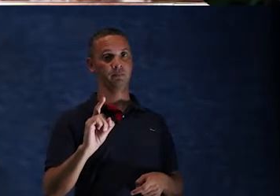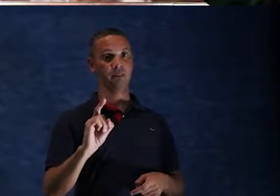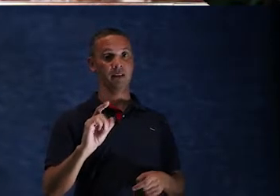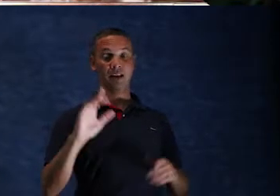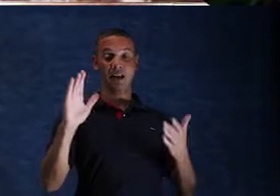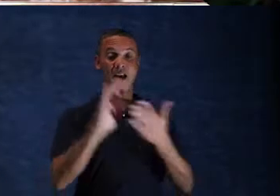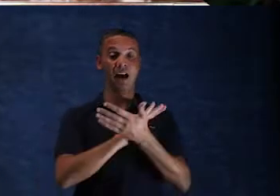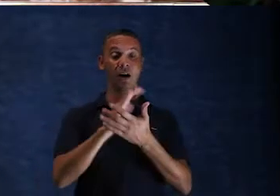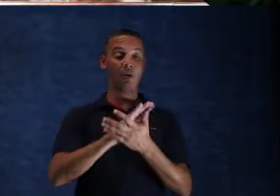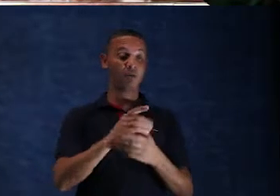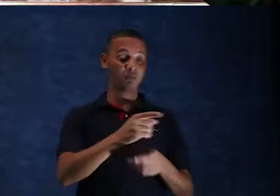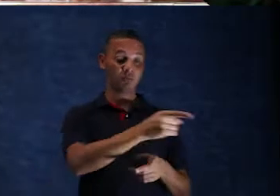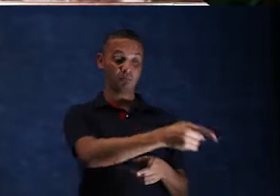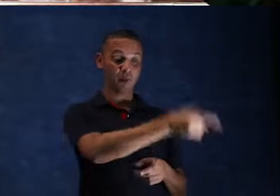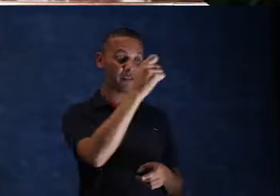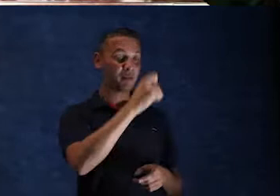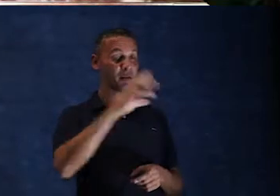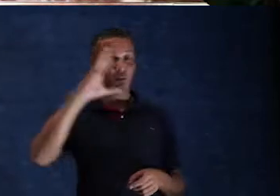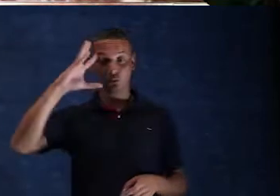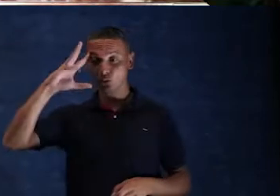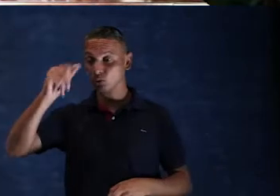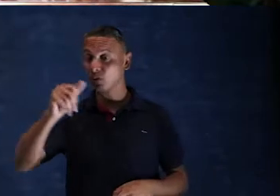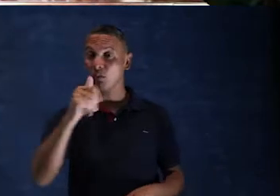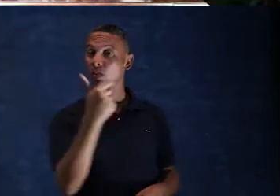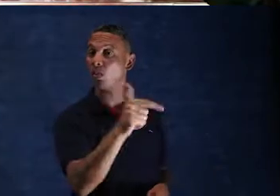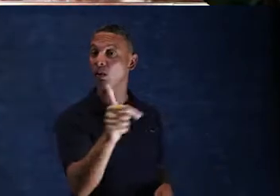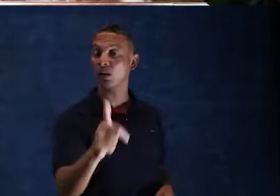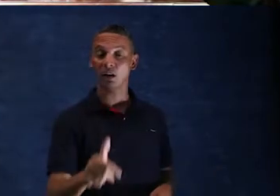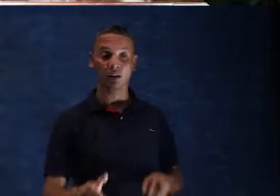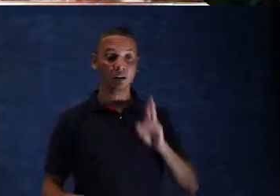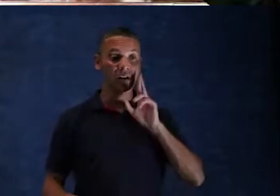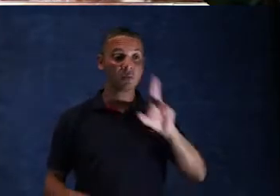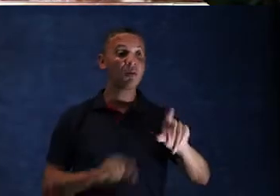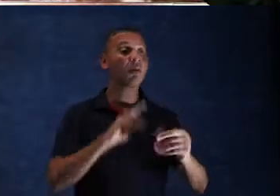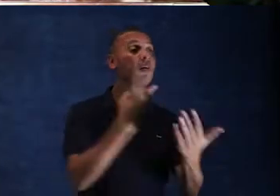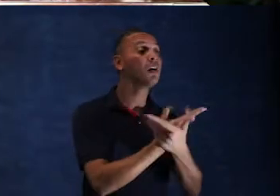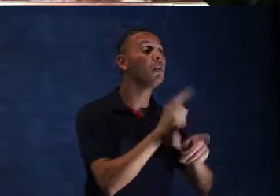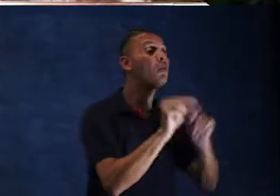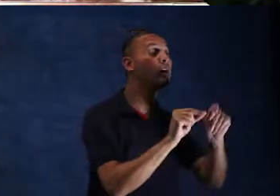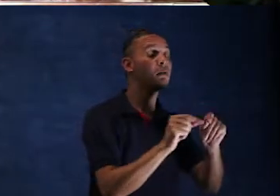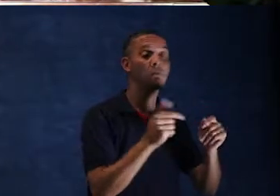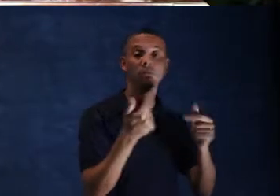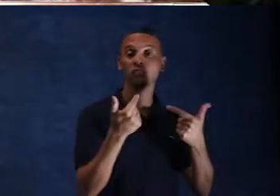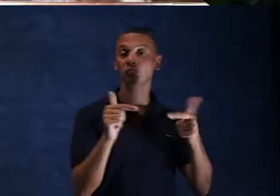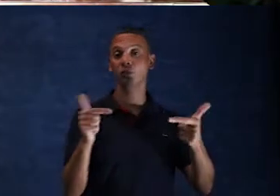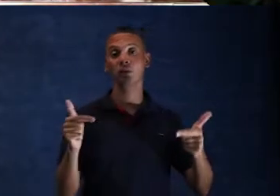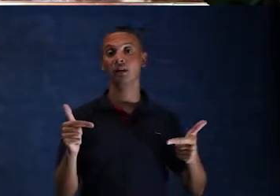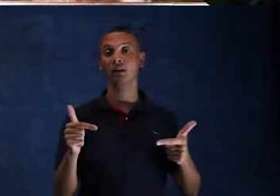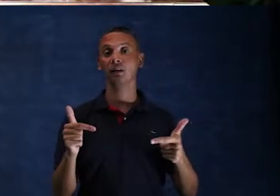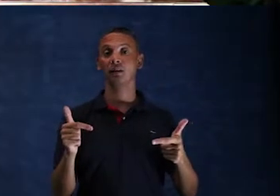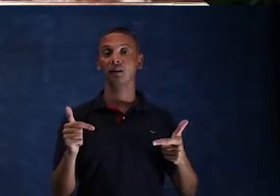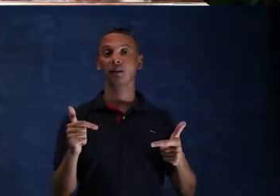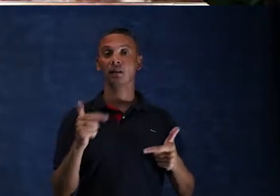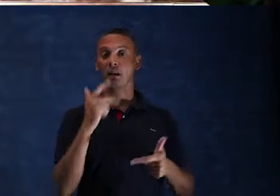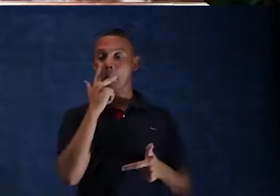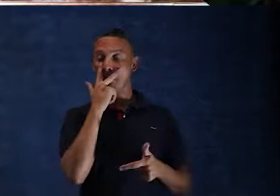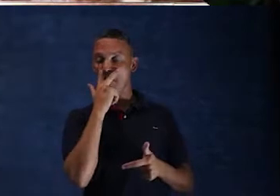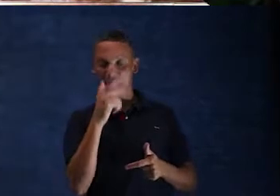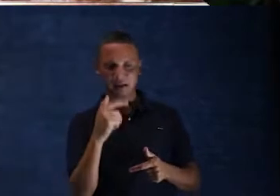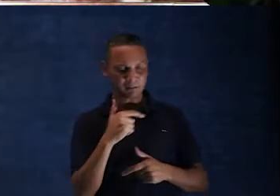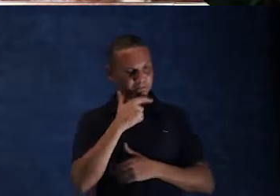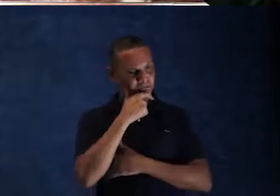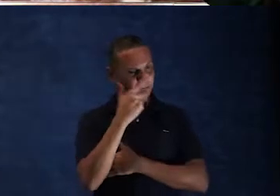muitos deles ficam sem solução, ficam sem resposta, né? Porque a narrativa dela é sempre essa, lacunar,